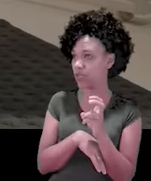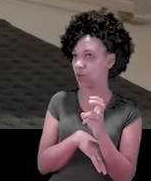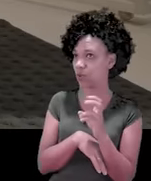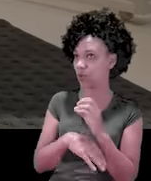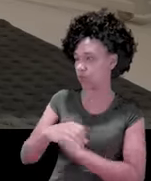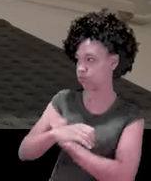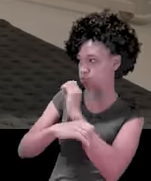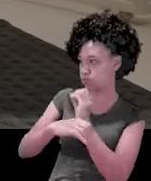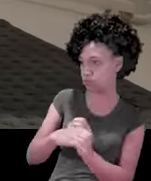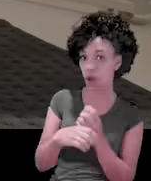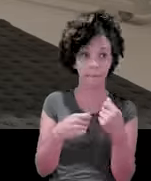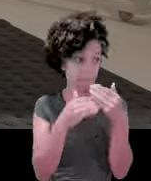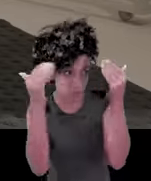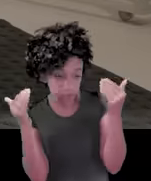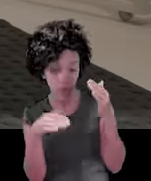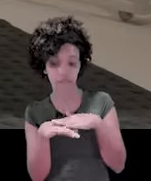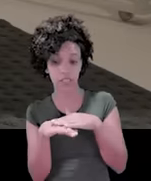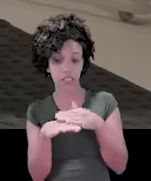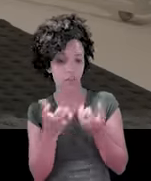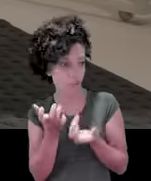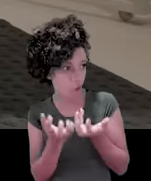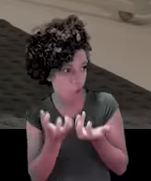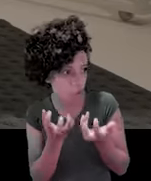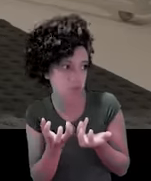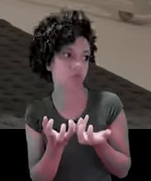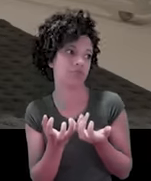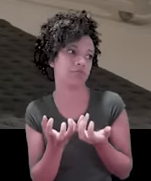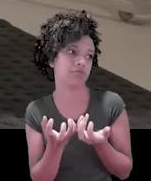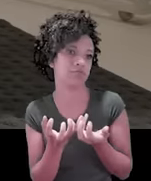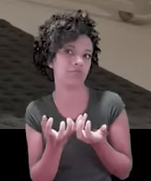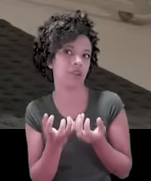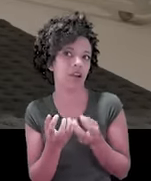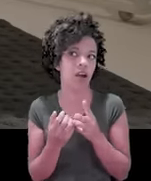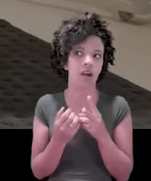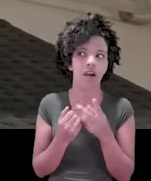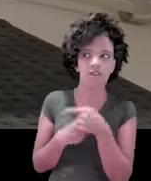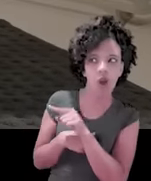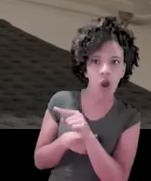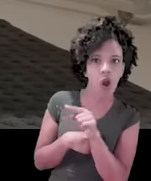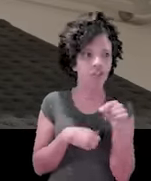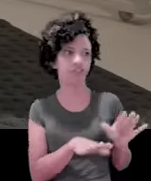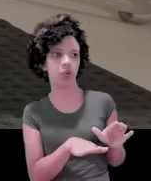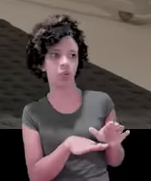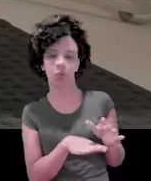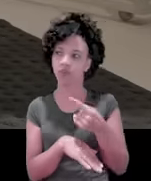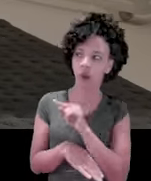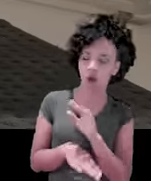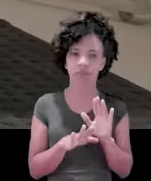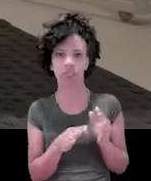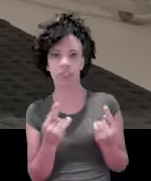sol eu tenho eu tenho que fazer briga tem que fazer fogo vou à tarde eu vou atrás